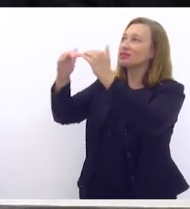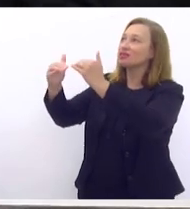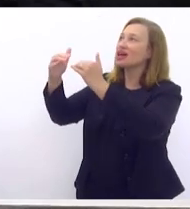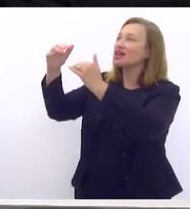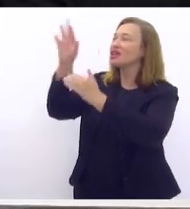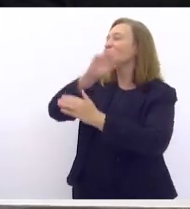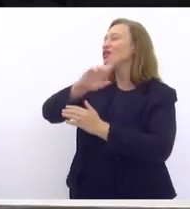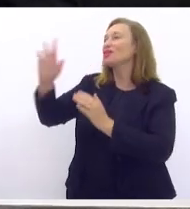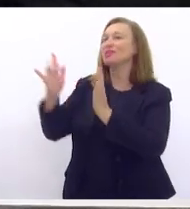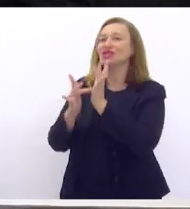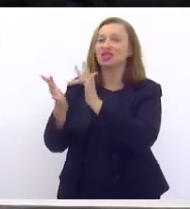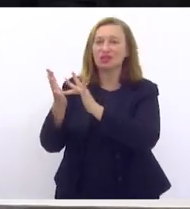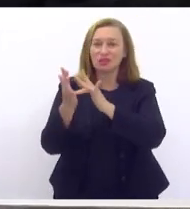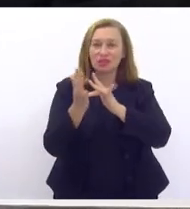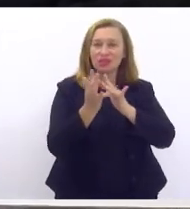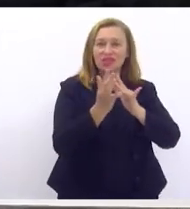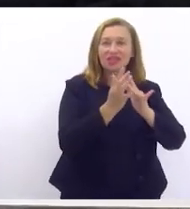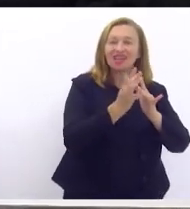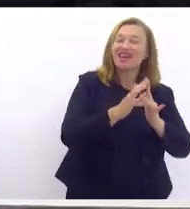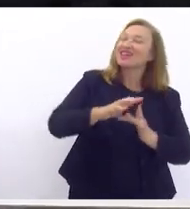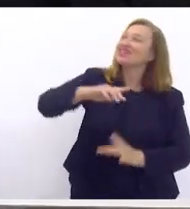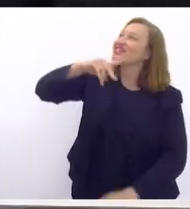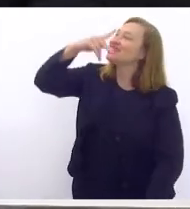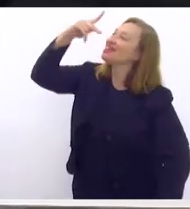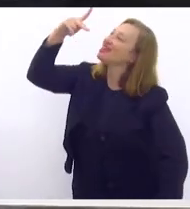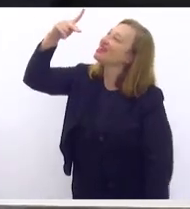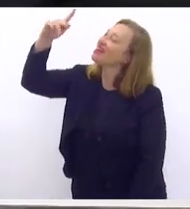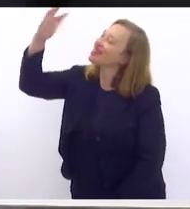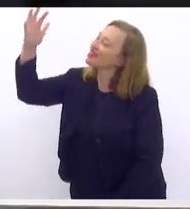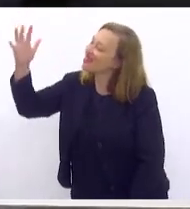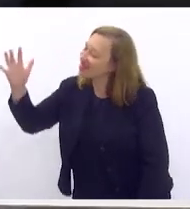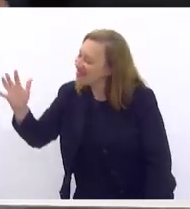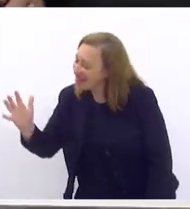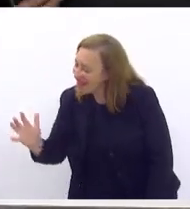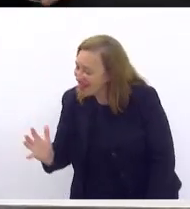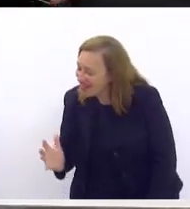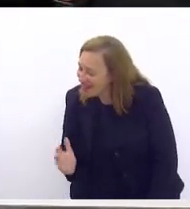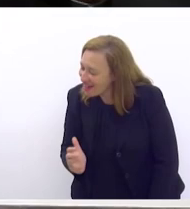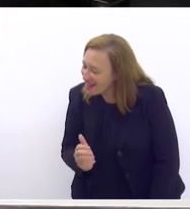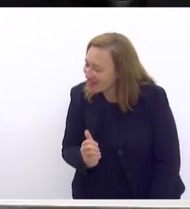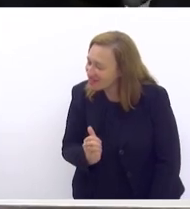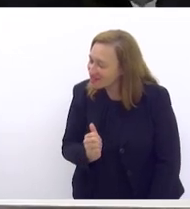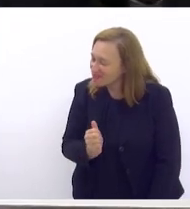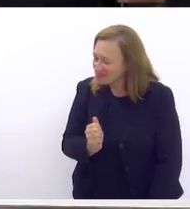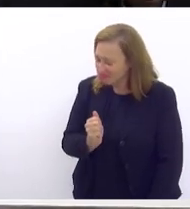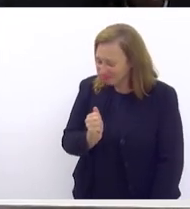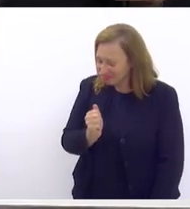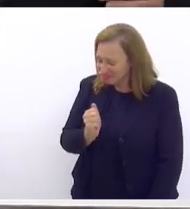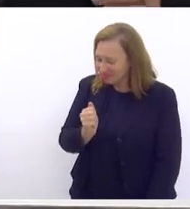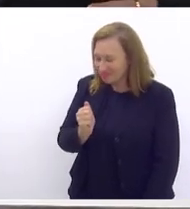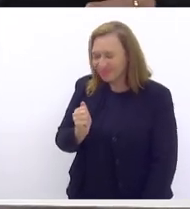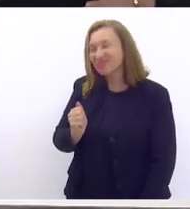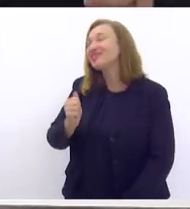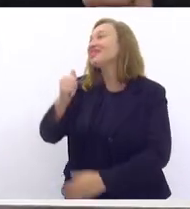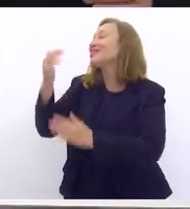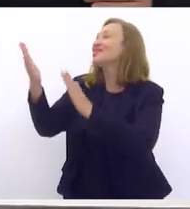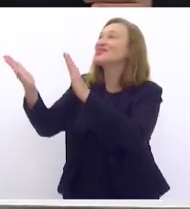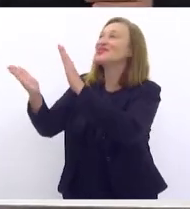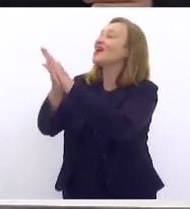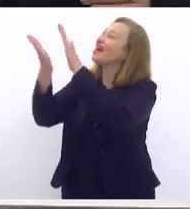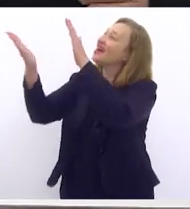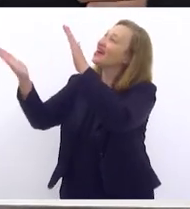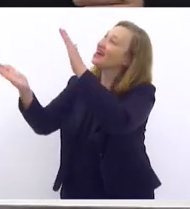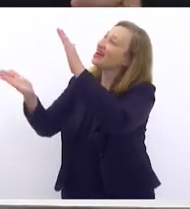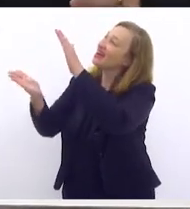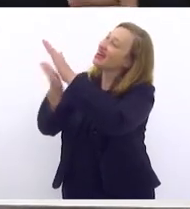bendito seja. Para te adorar, te